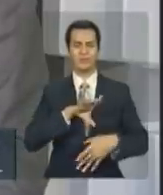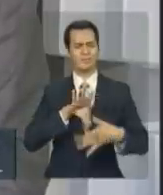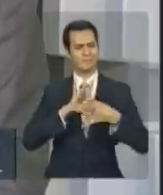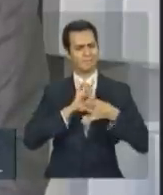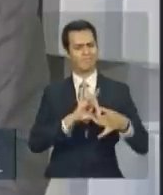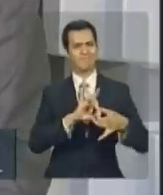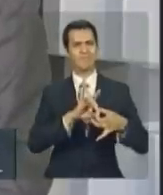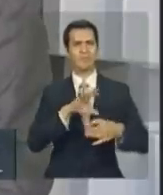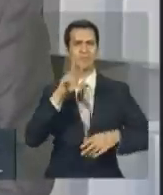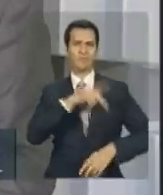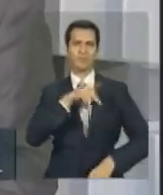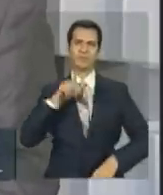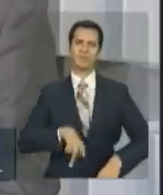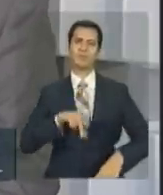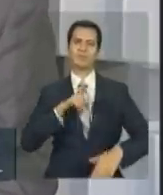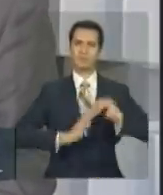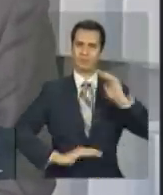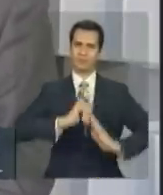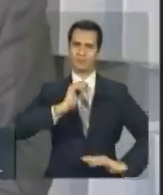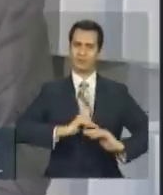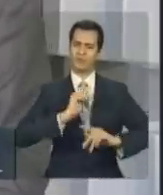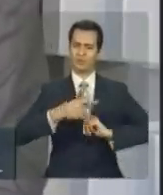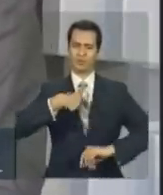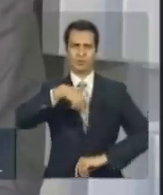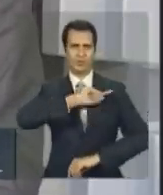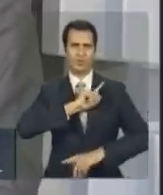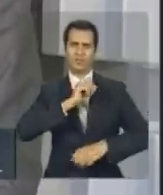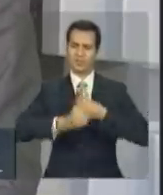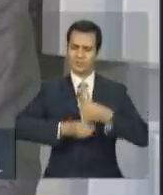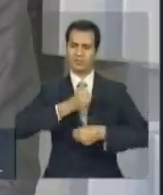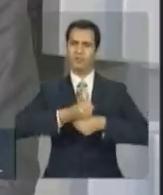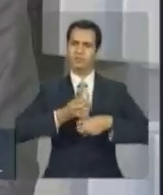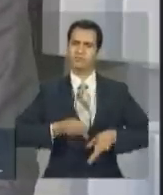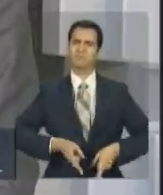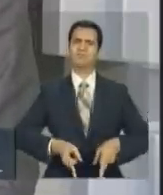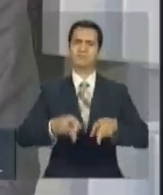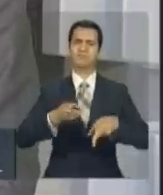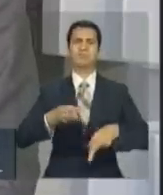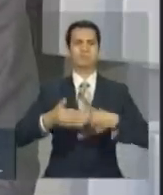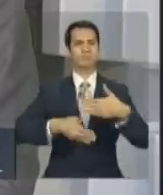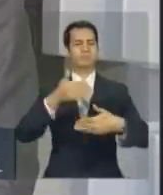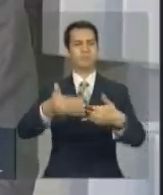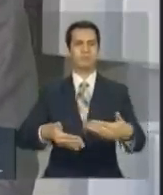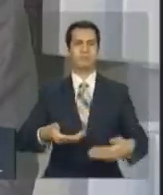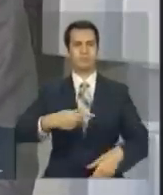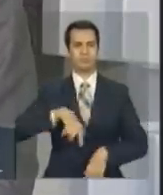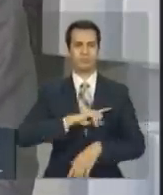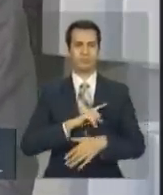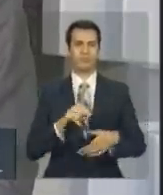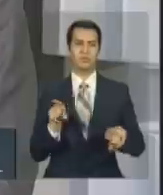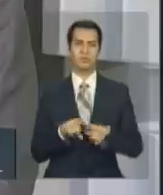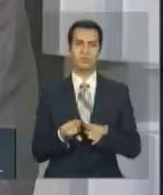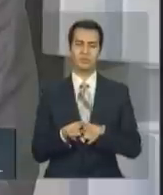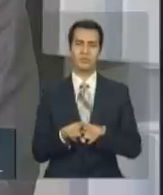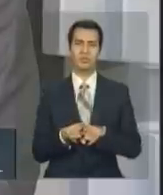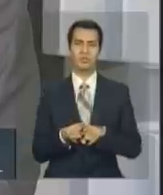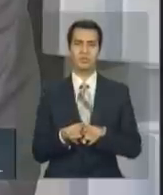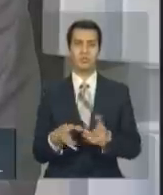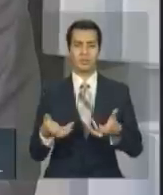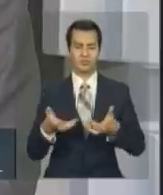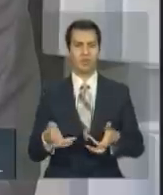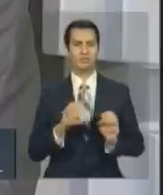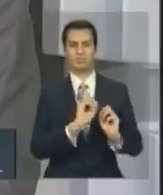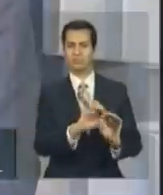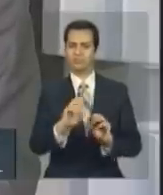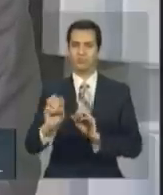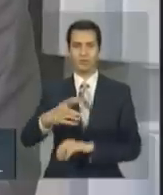faz, a cada ano, né, nos enriquecermos como pessoa e procurarmos enriquecer a vida dos estudantes